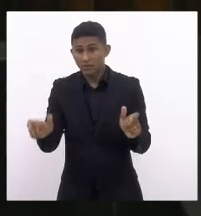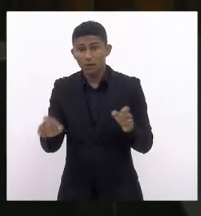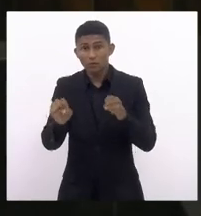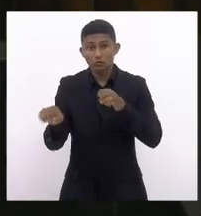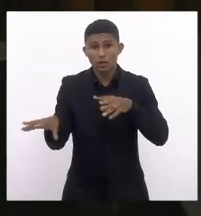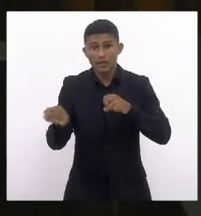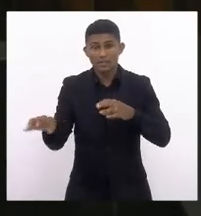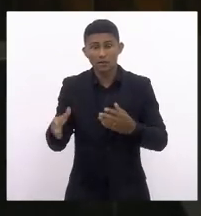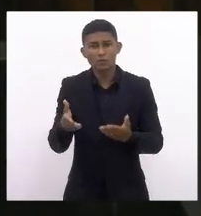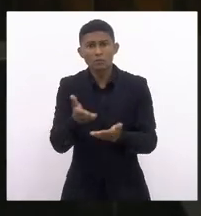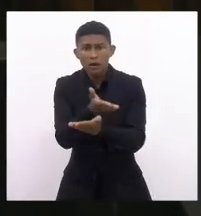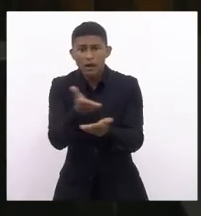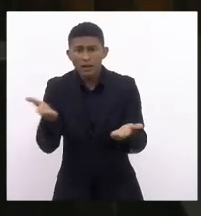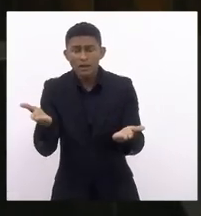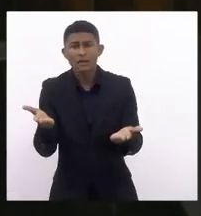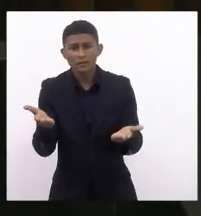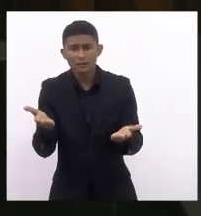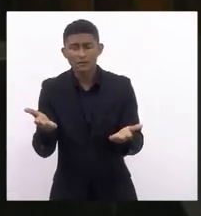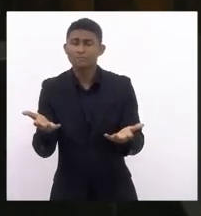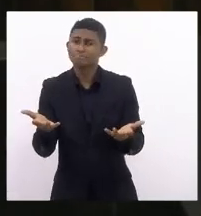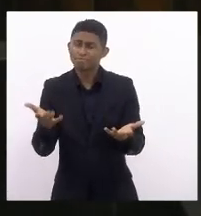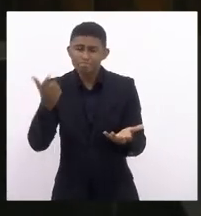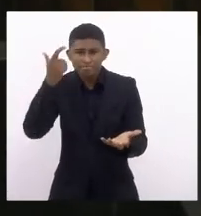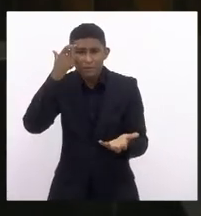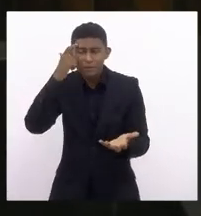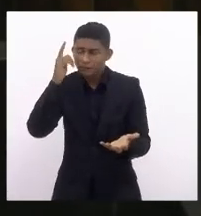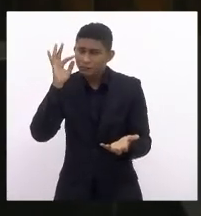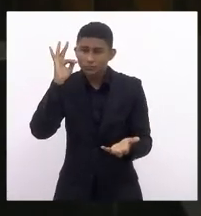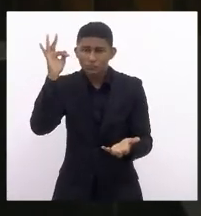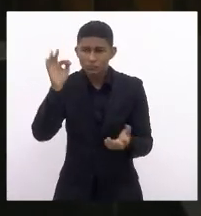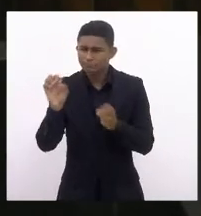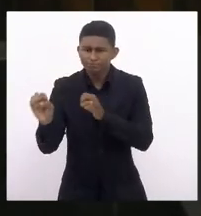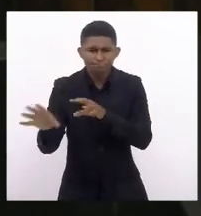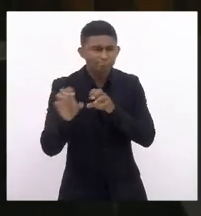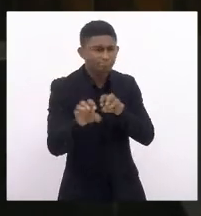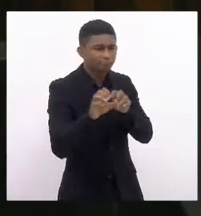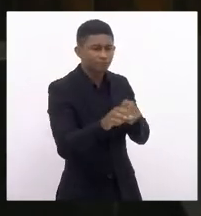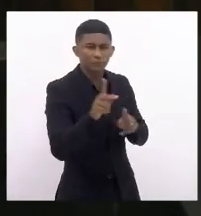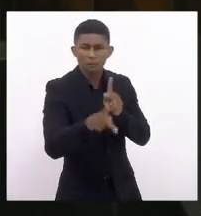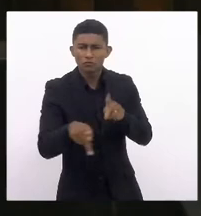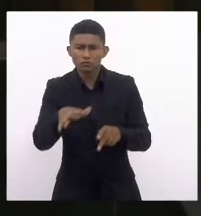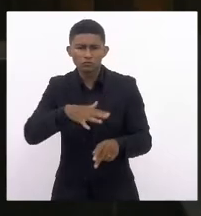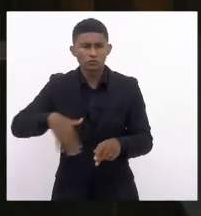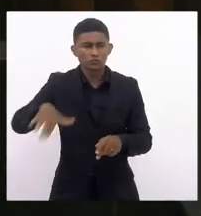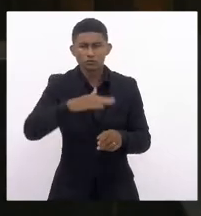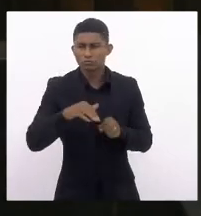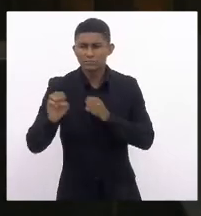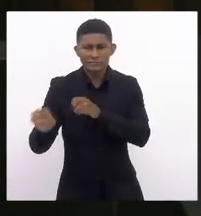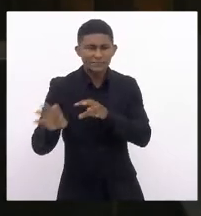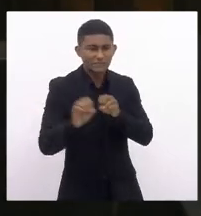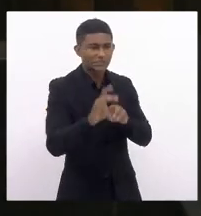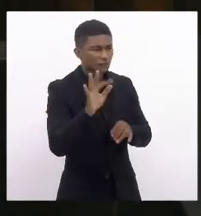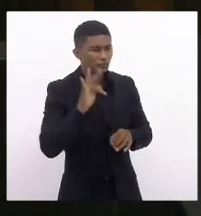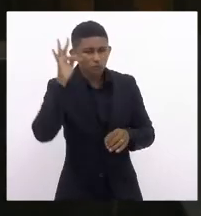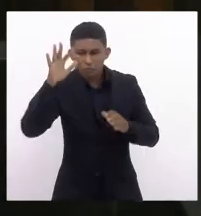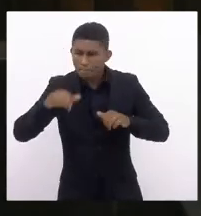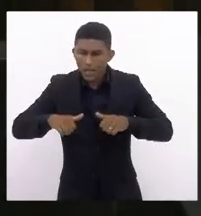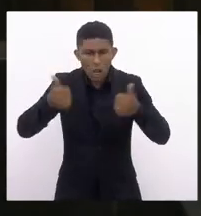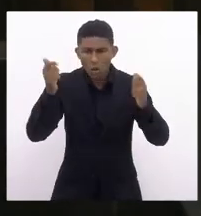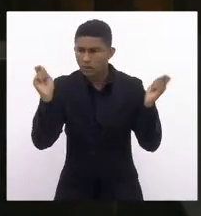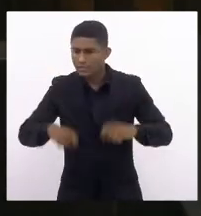expectativa de futuro, a esperança de uma vida digna para a população trabalhadora, para a população pobre desse